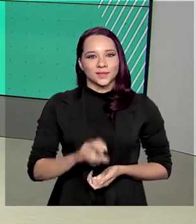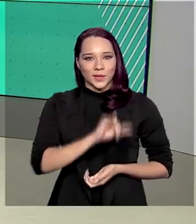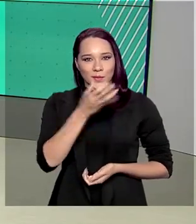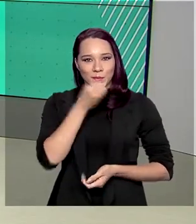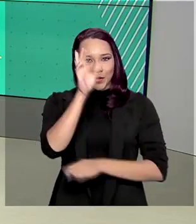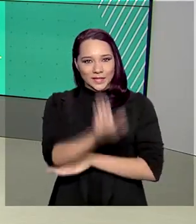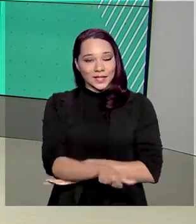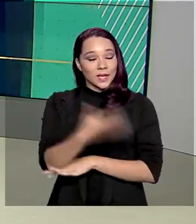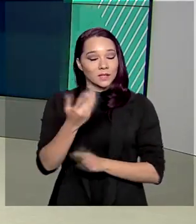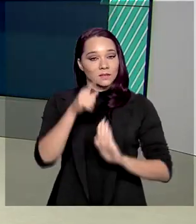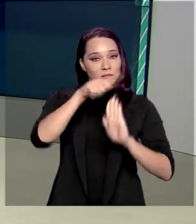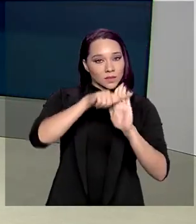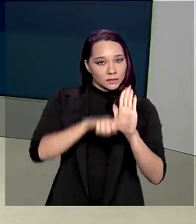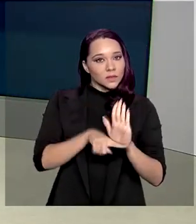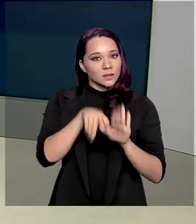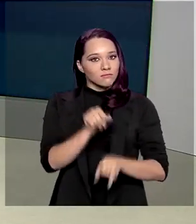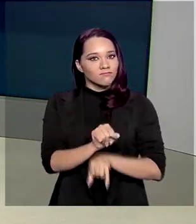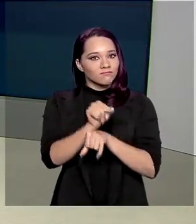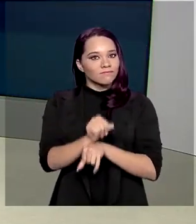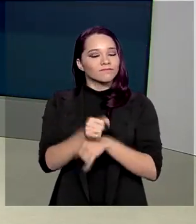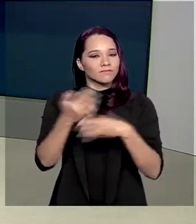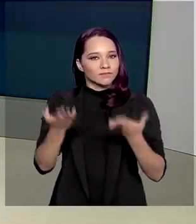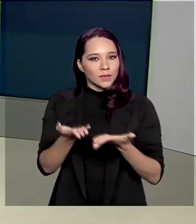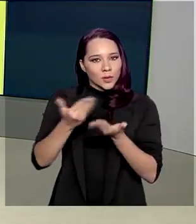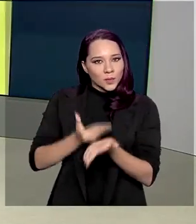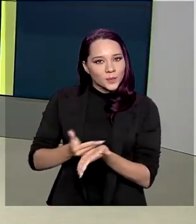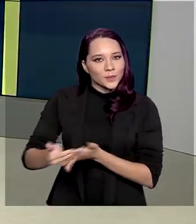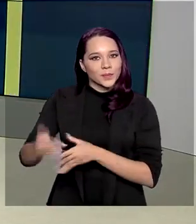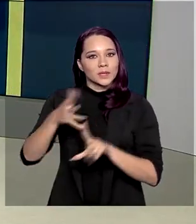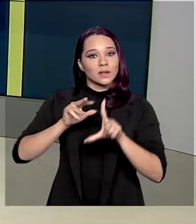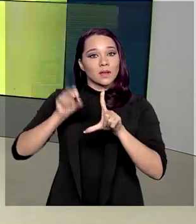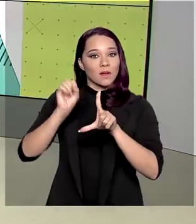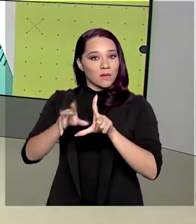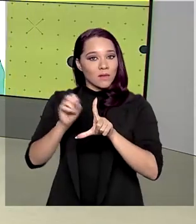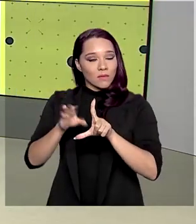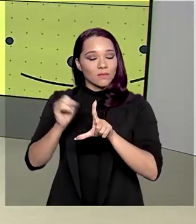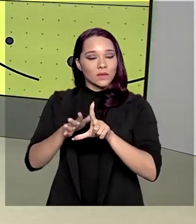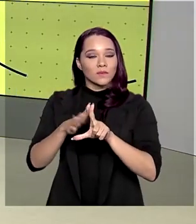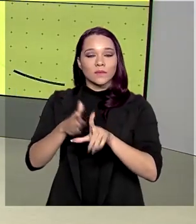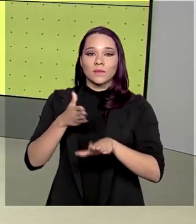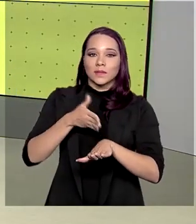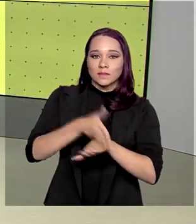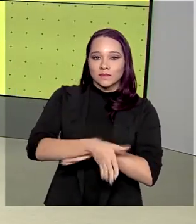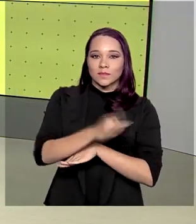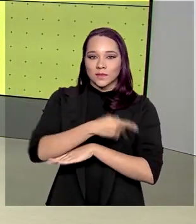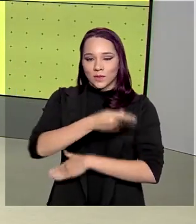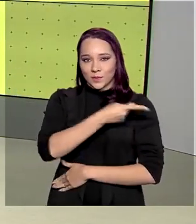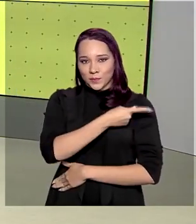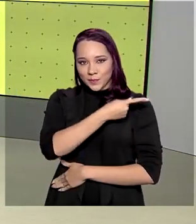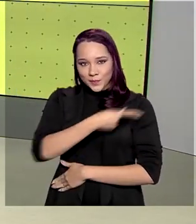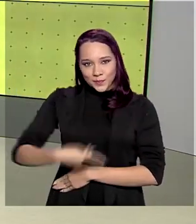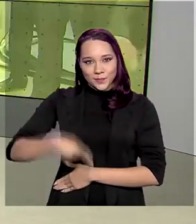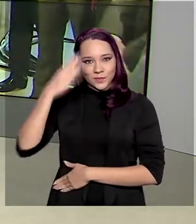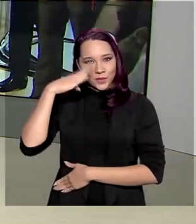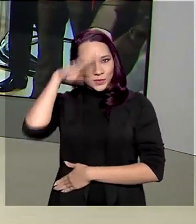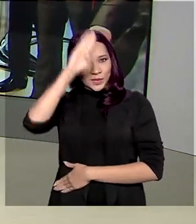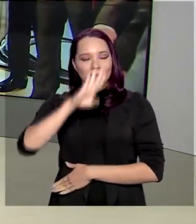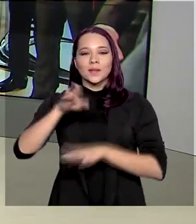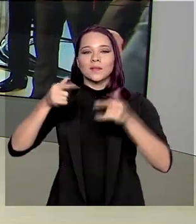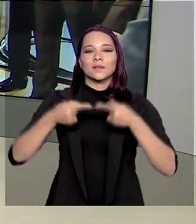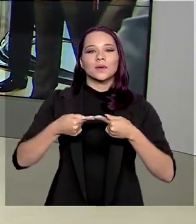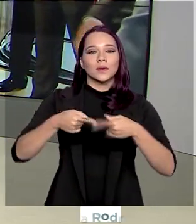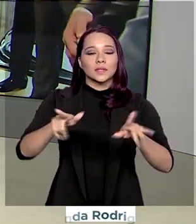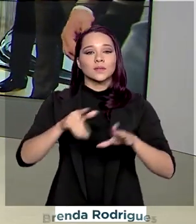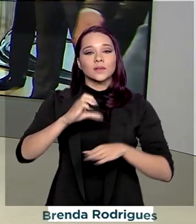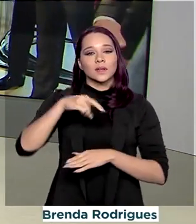Olá, boa tarde. Interrompemos a nossa programação para transmitir ao vivo a participação do presidente Jair Bolsonaro na inauguração